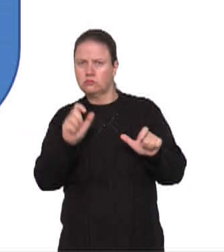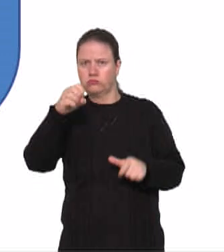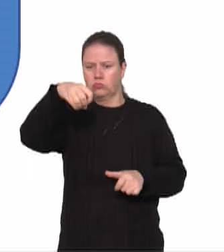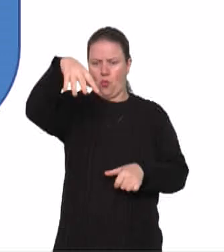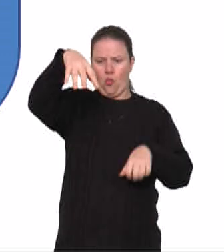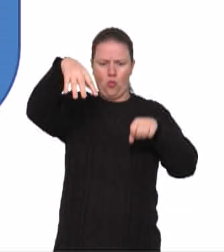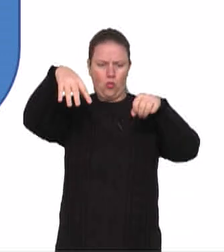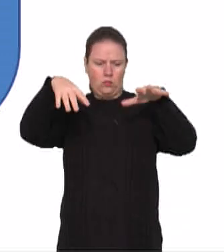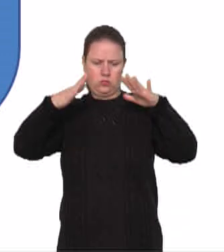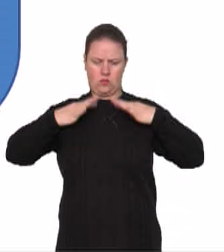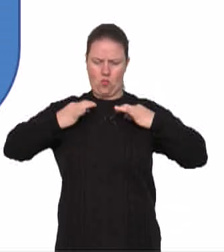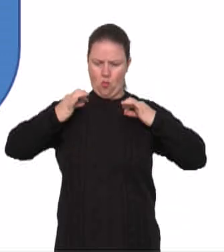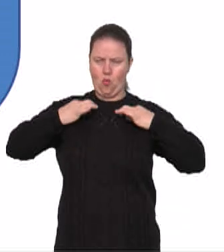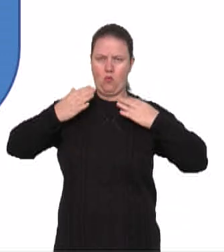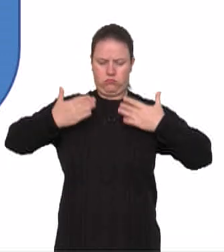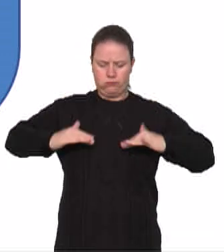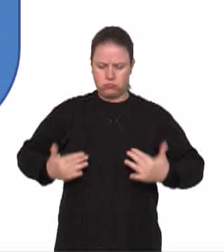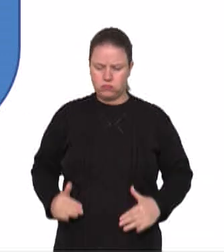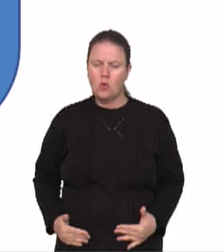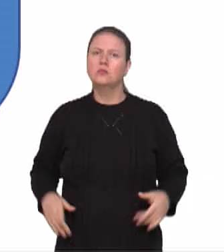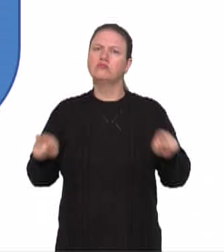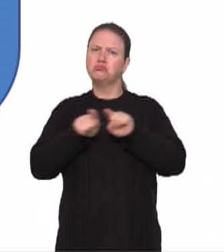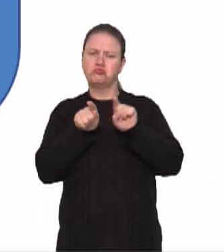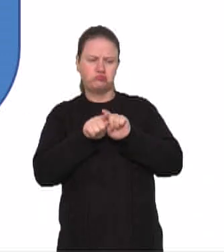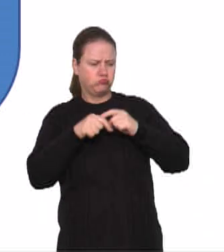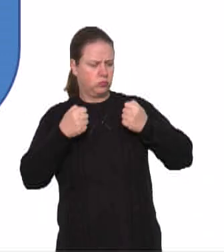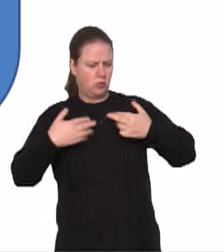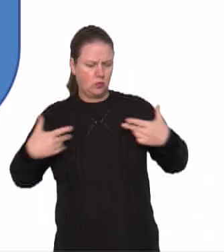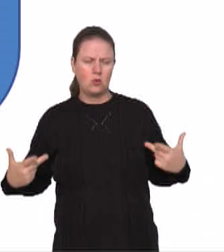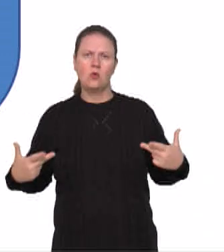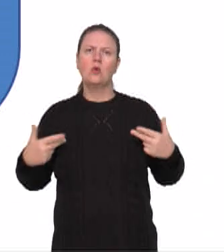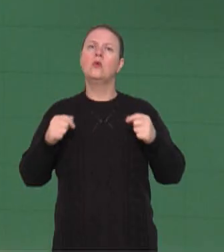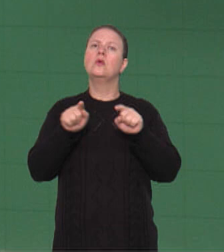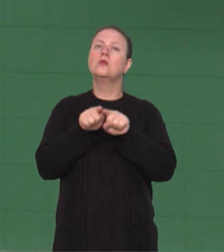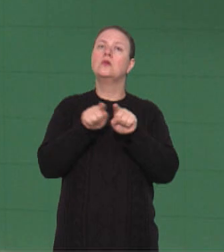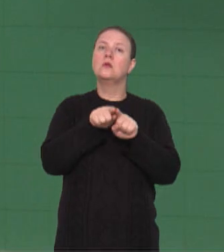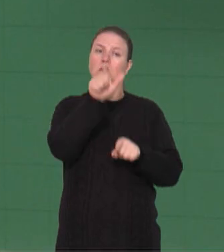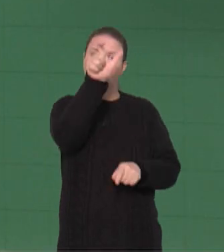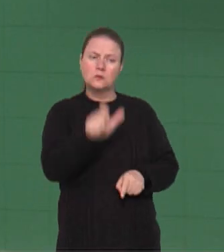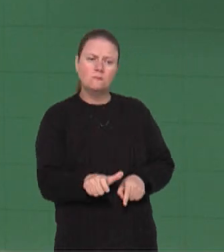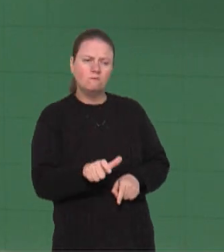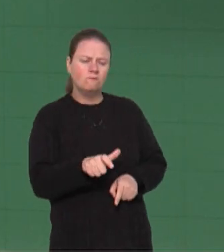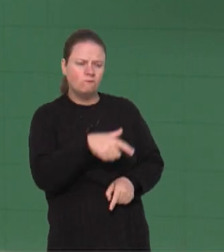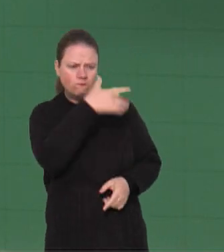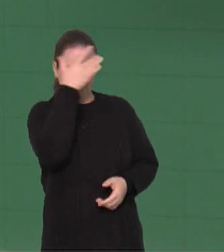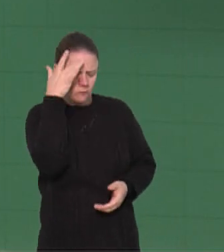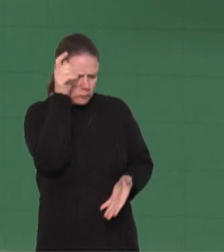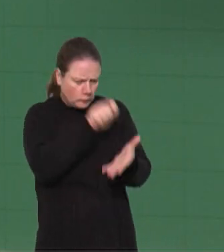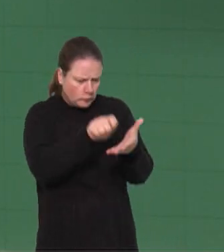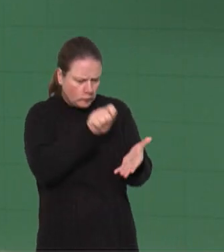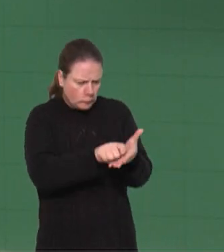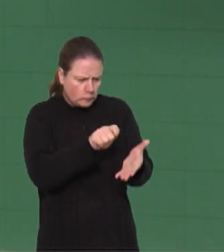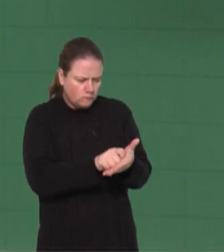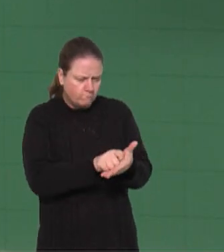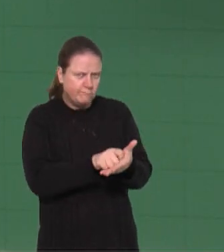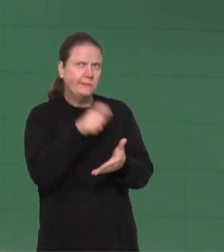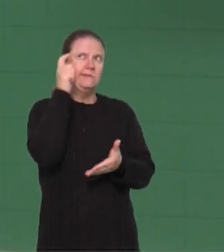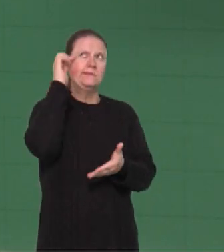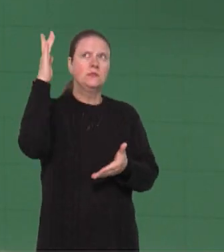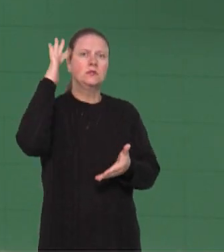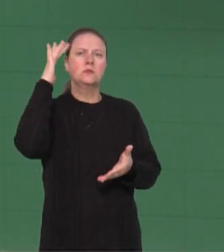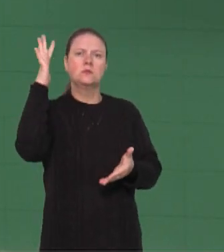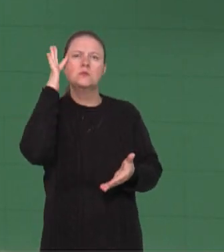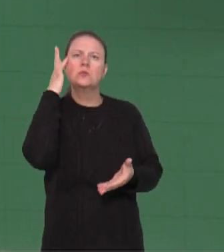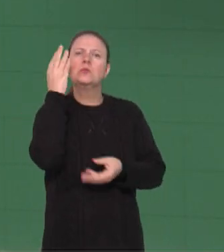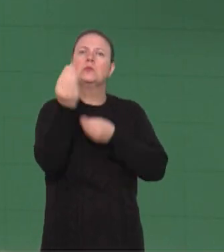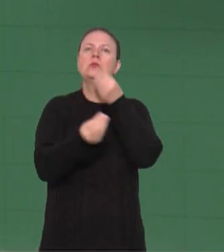iluminação, figurino, né? Então, o dramaturgo, ao escrever, ao elaborar uma peça de teatro, ele tem que pensar cautelosamente,